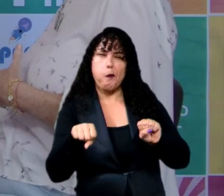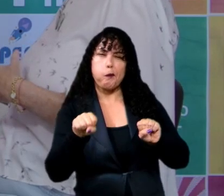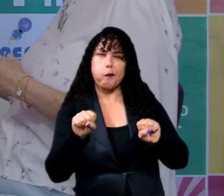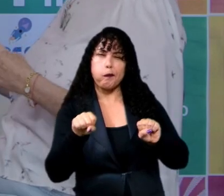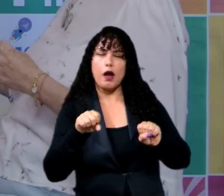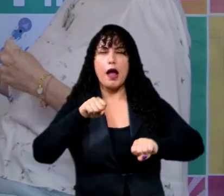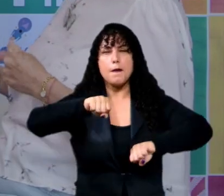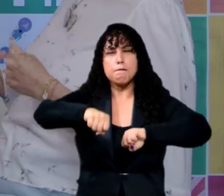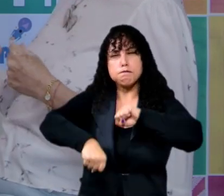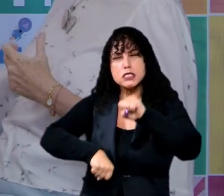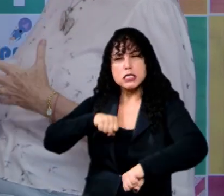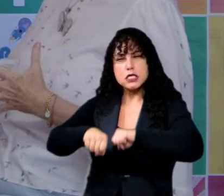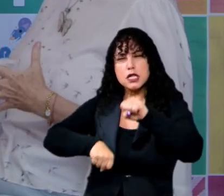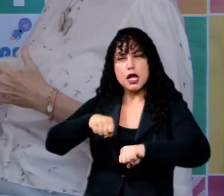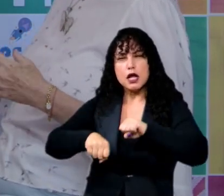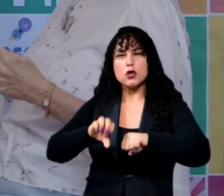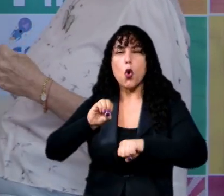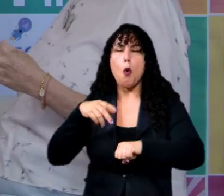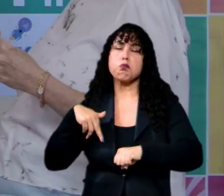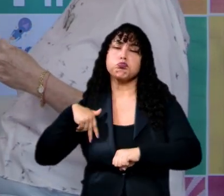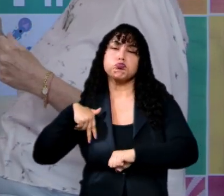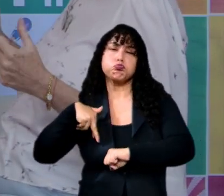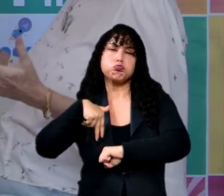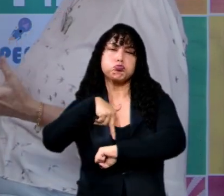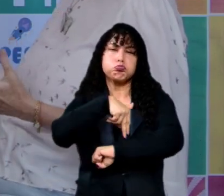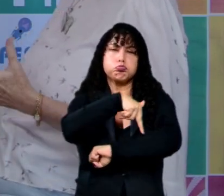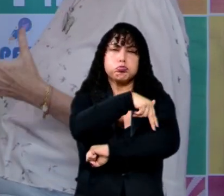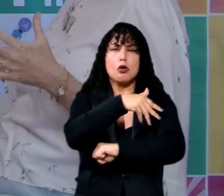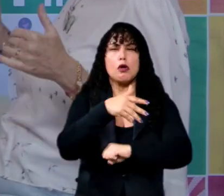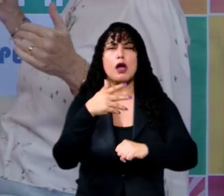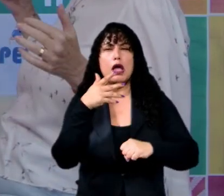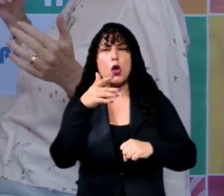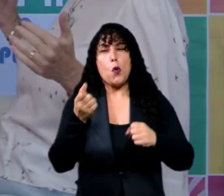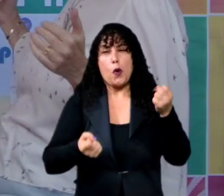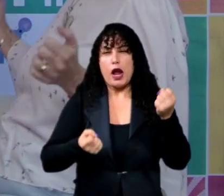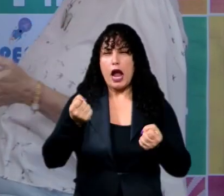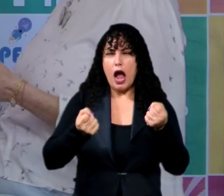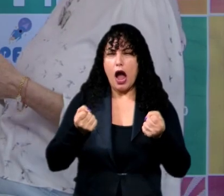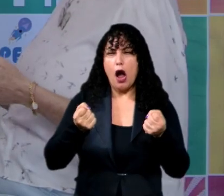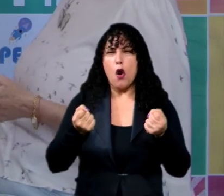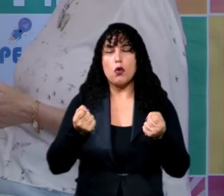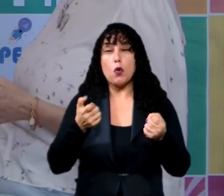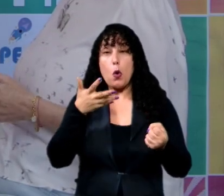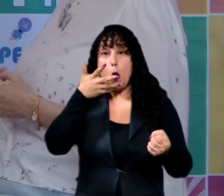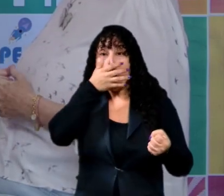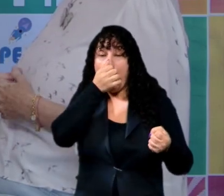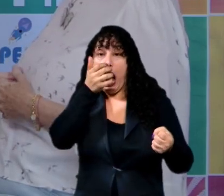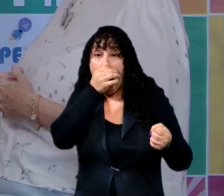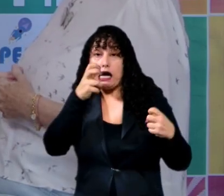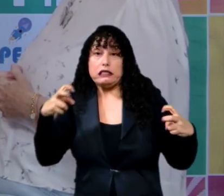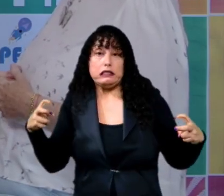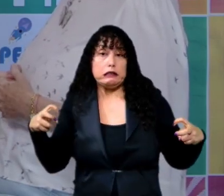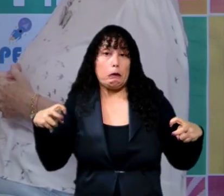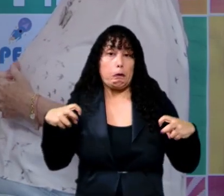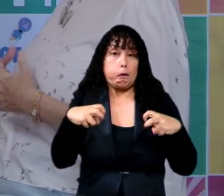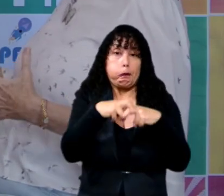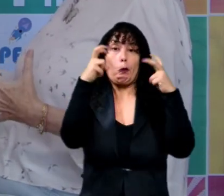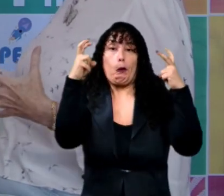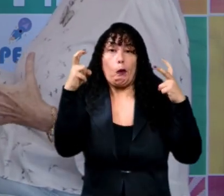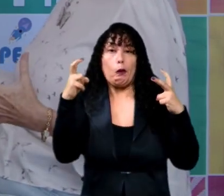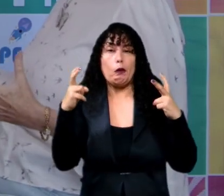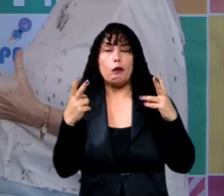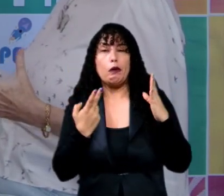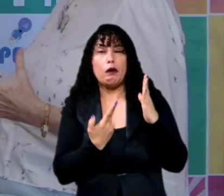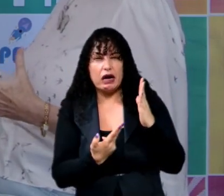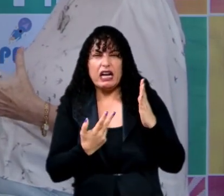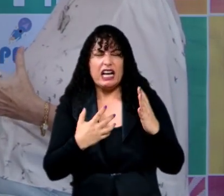sua bicicleta, ou você está atravessando a faixa de pedestre, um carro quase te atropela, e você